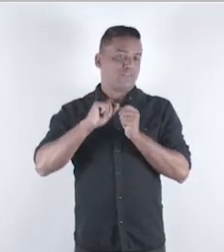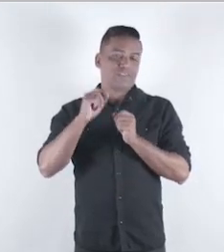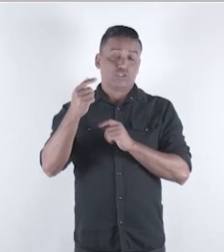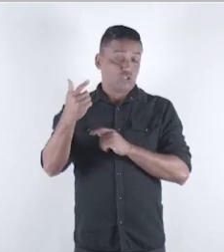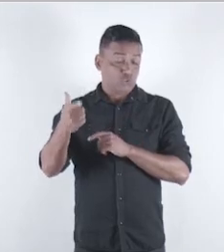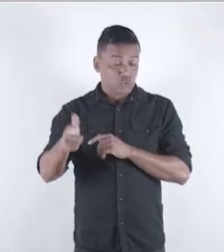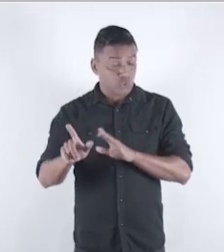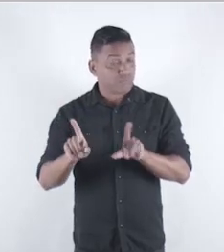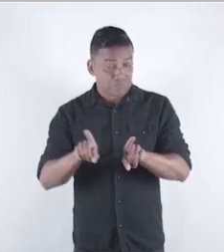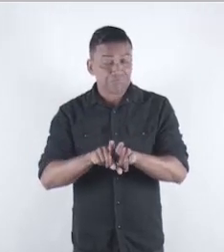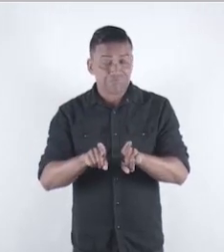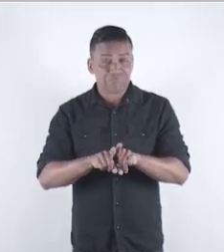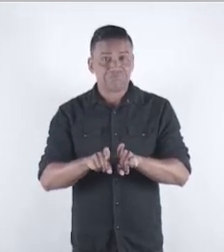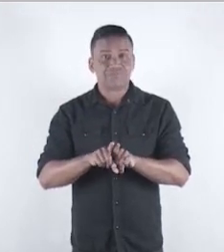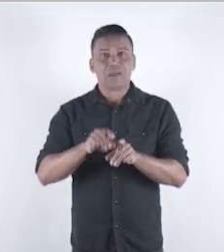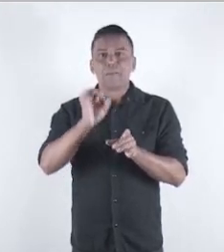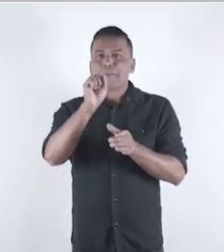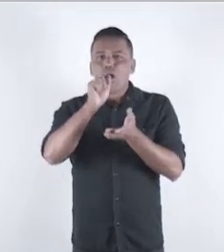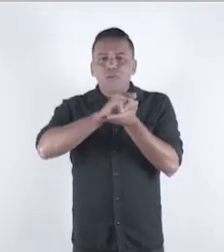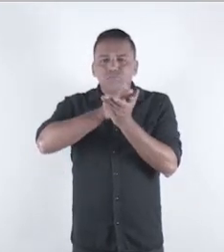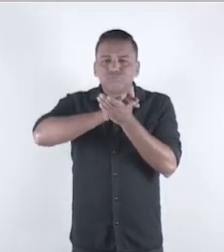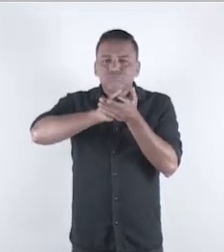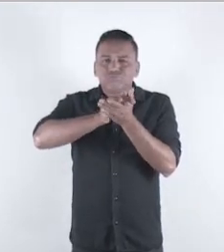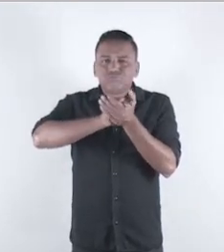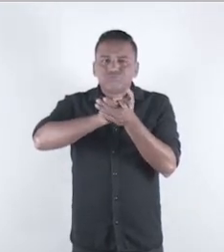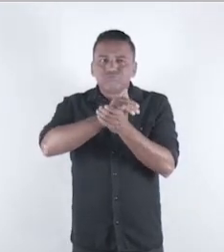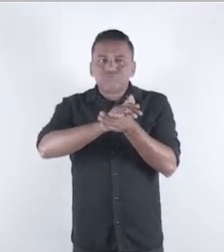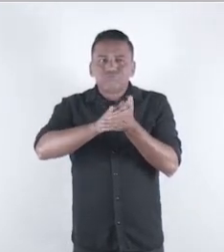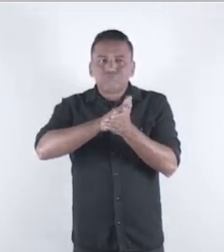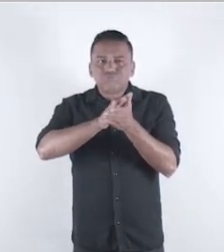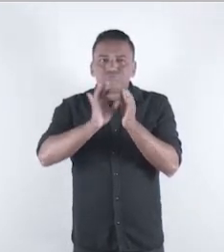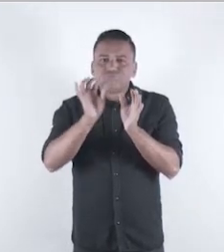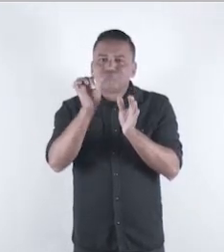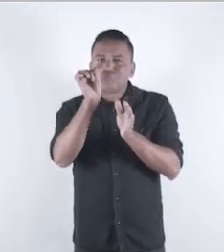novo, fiz bolinhas novas de massinha,